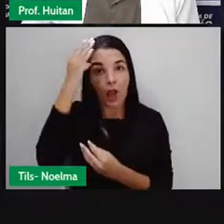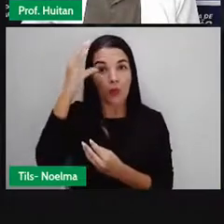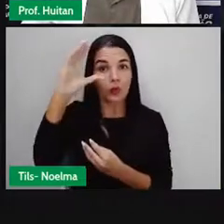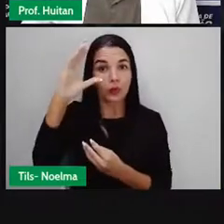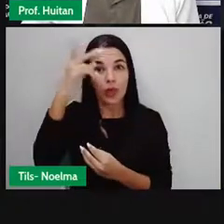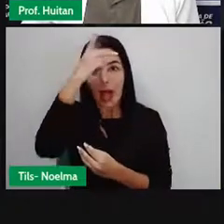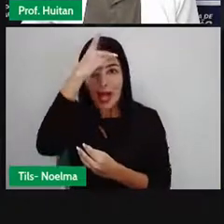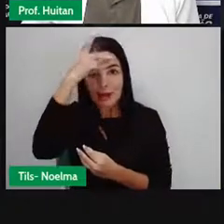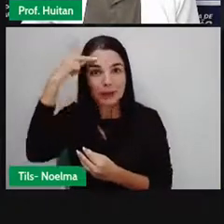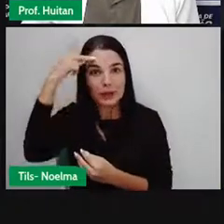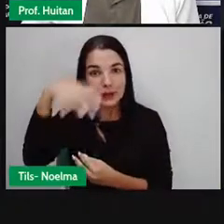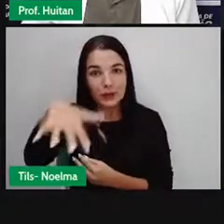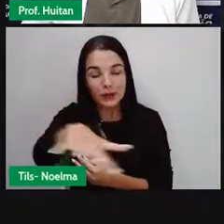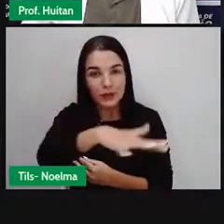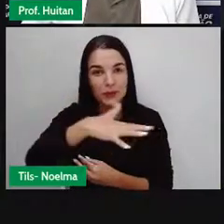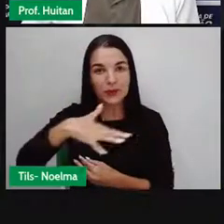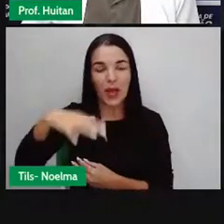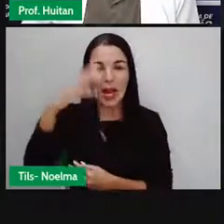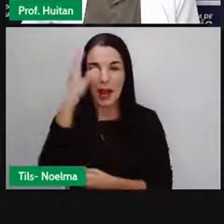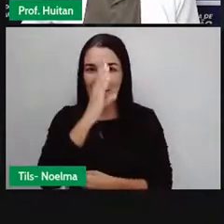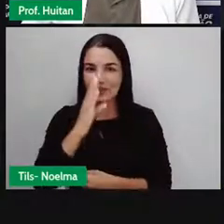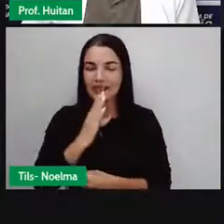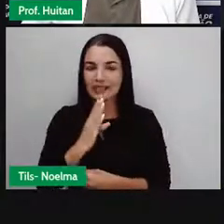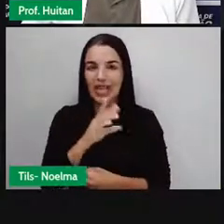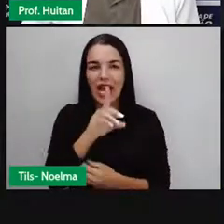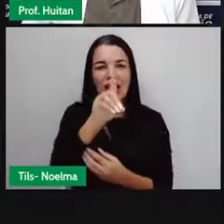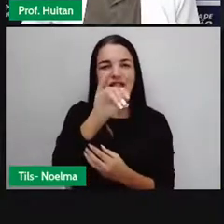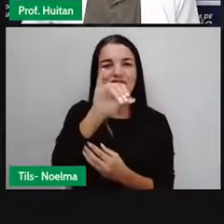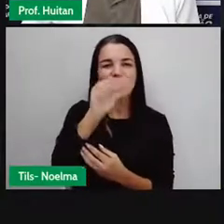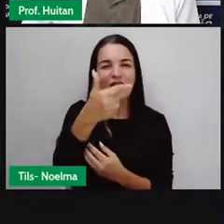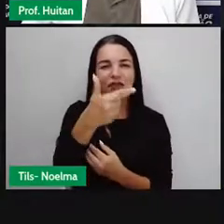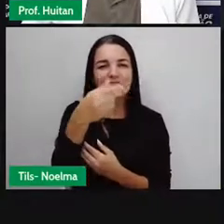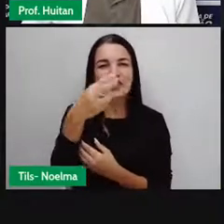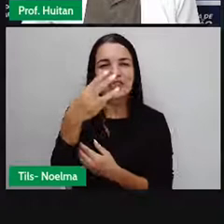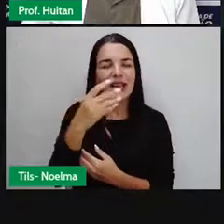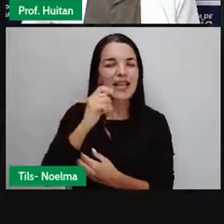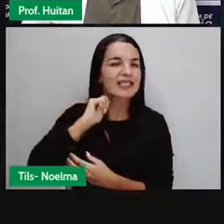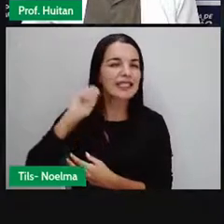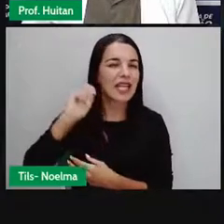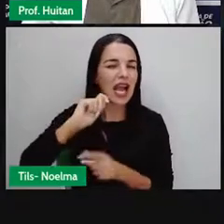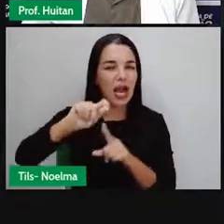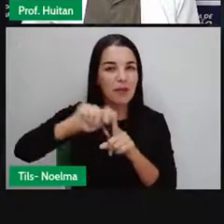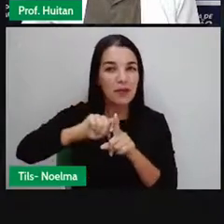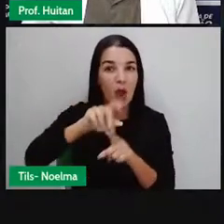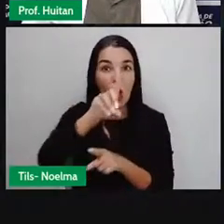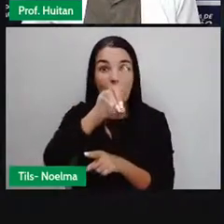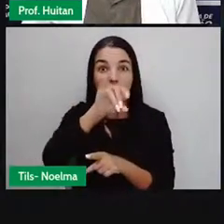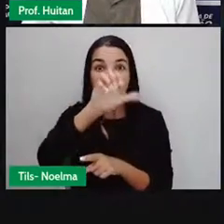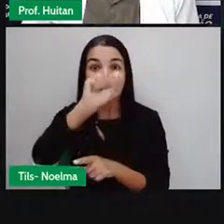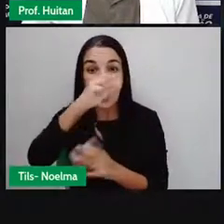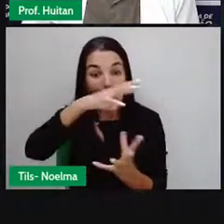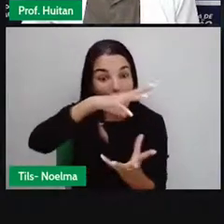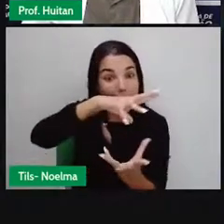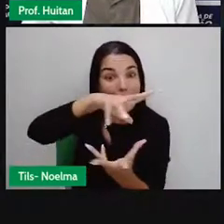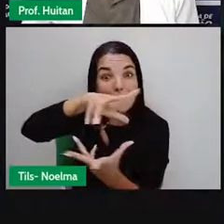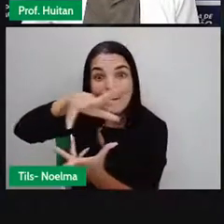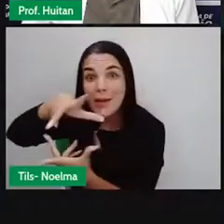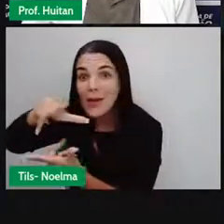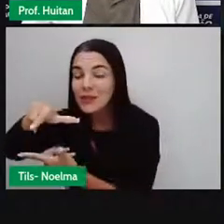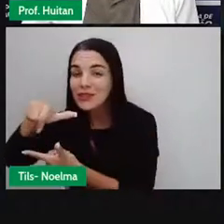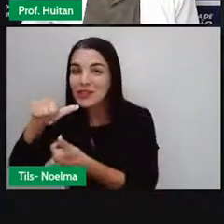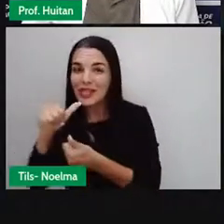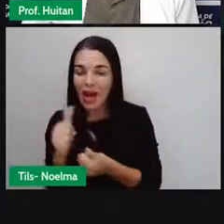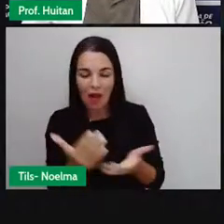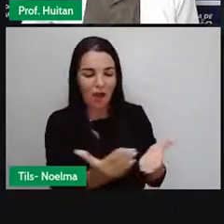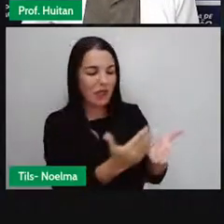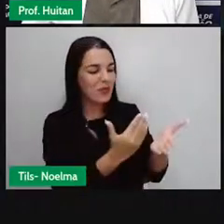brasileiro. E no dia 23 de abril, o Dia Mundial do Livro. Então, abril é um mês importante para o livro,